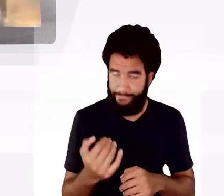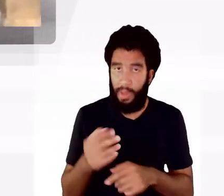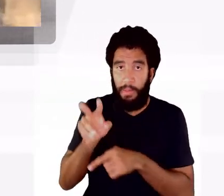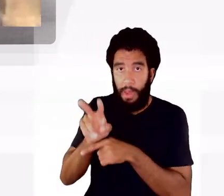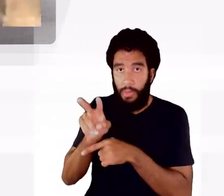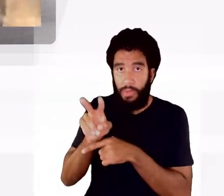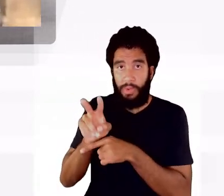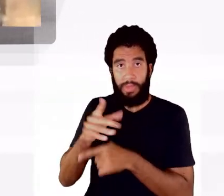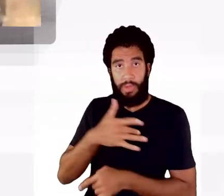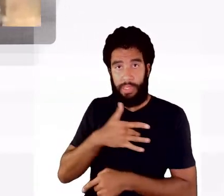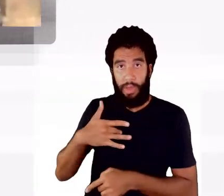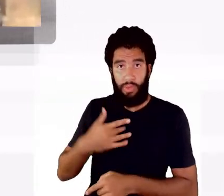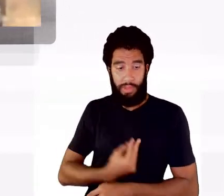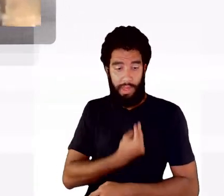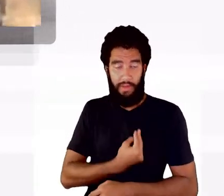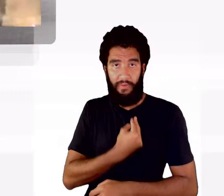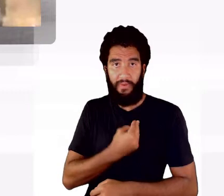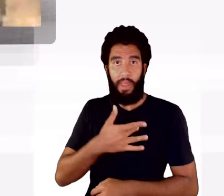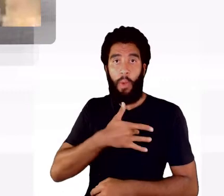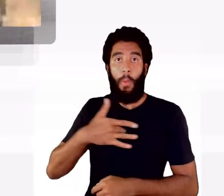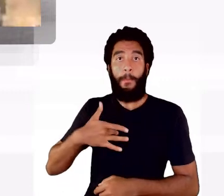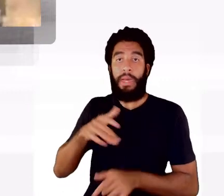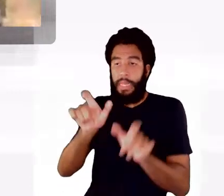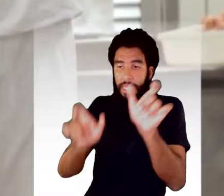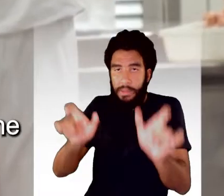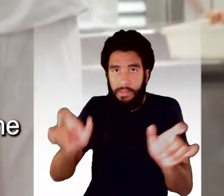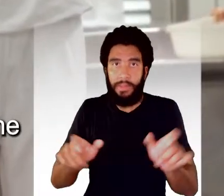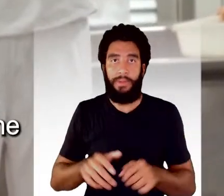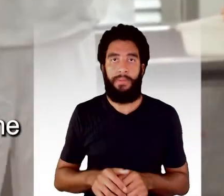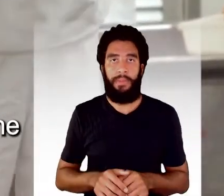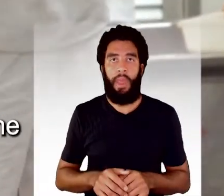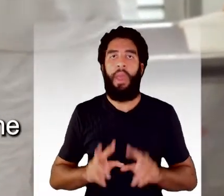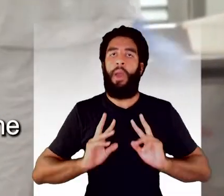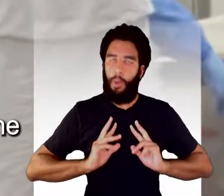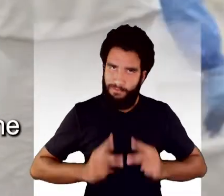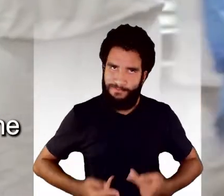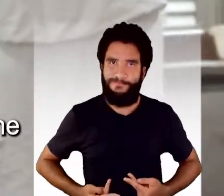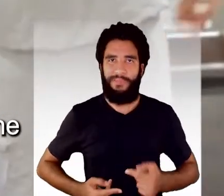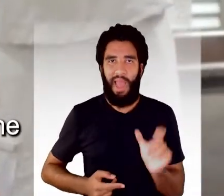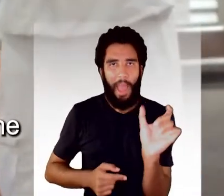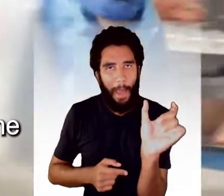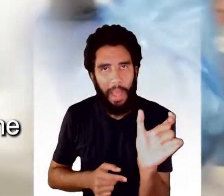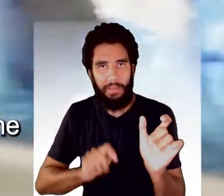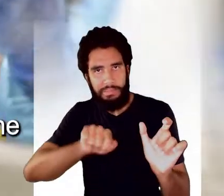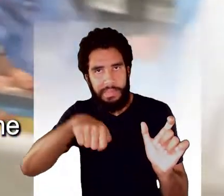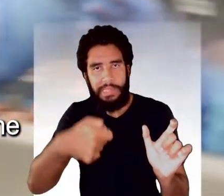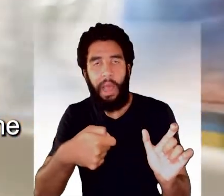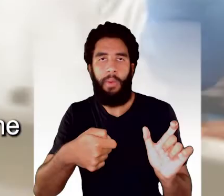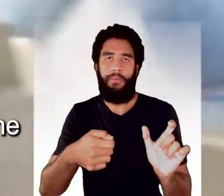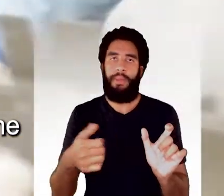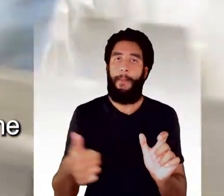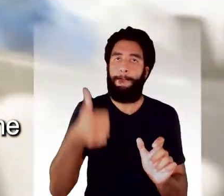fundamentais à proteção à dignidade humana. Humanização. Essa é a palavra que melhor define